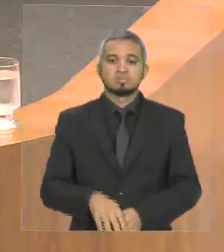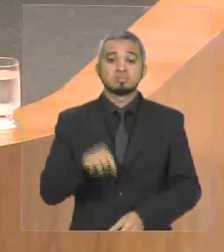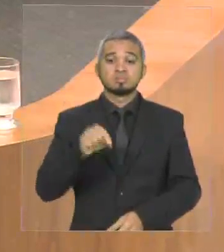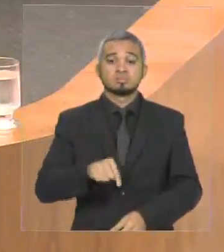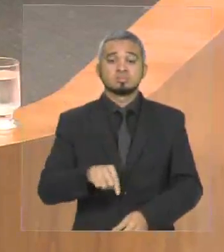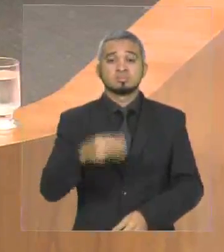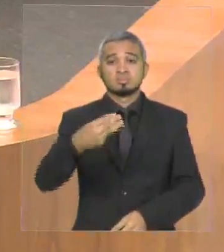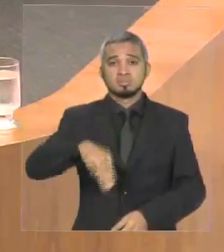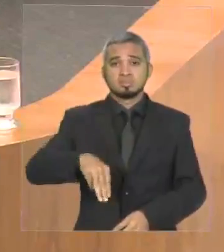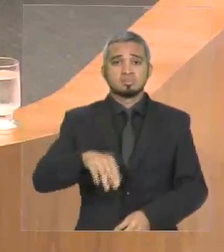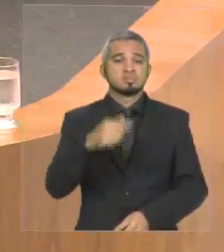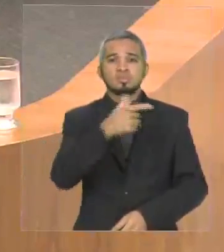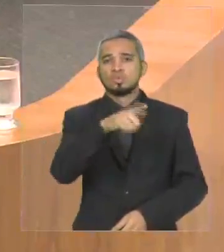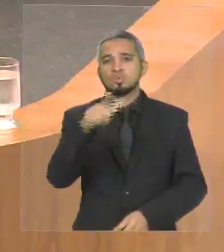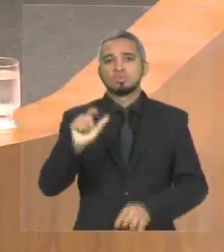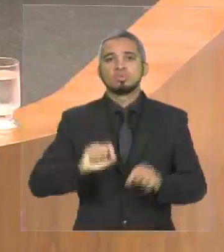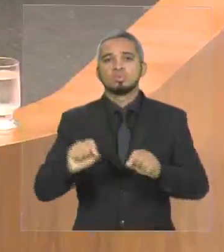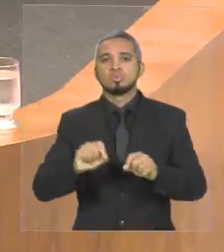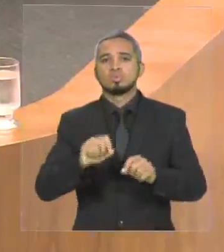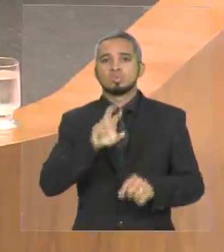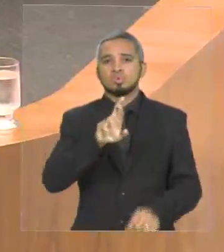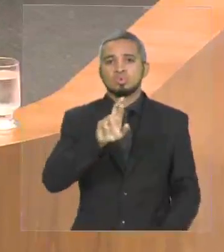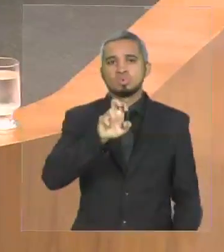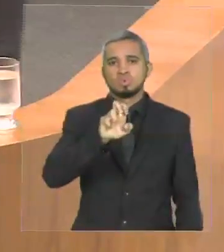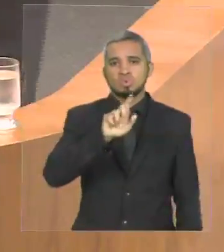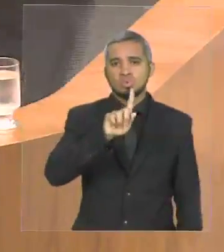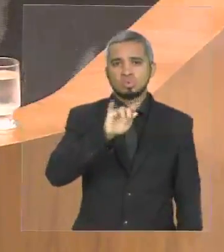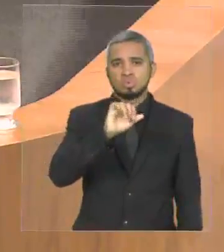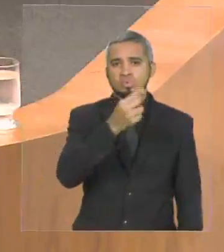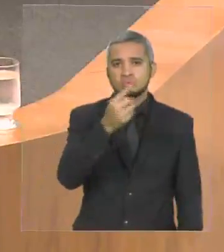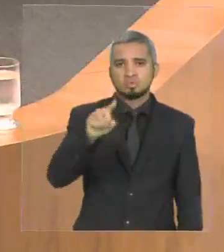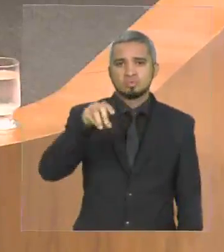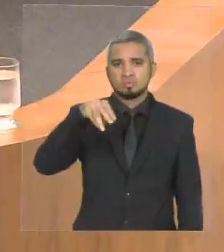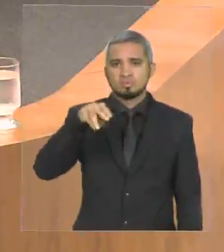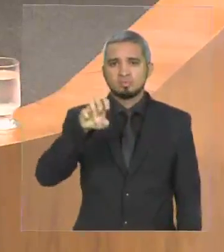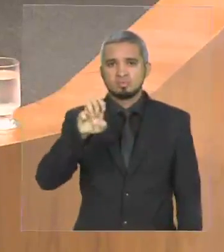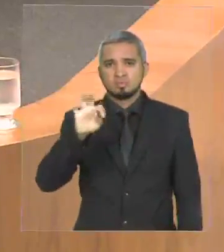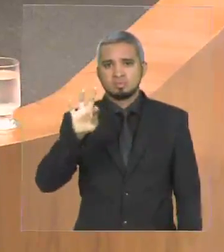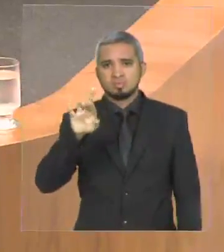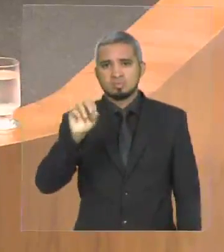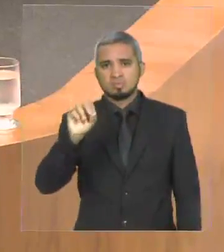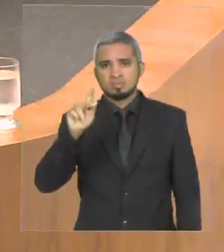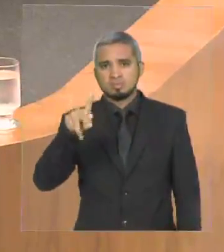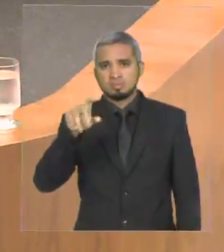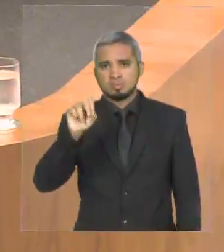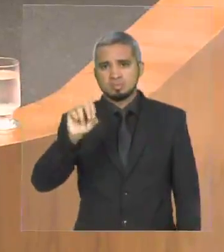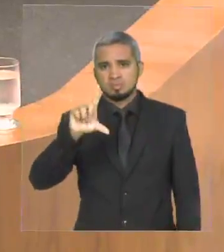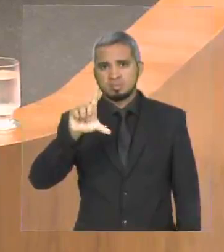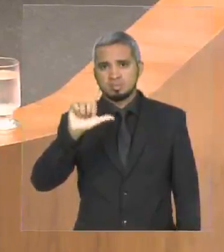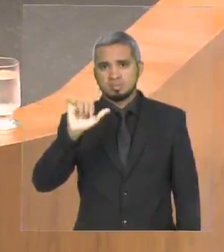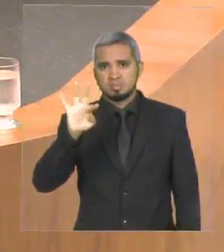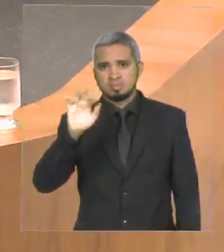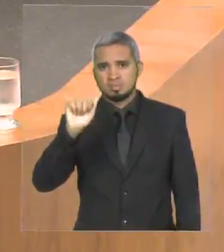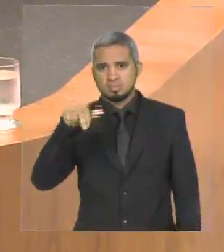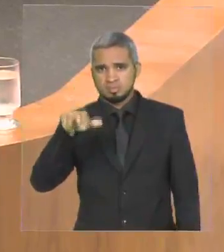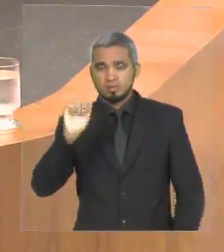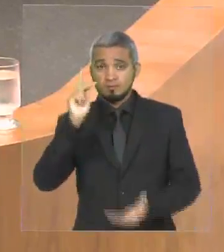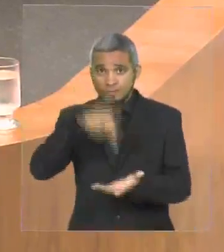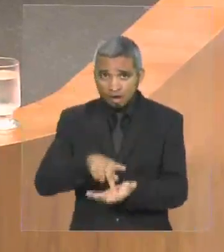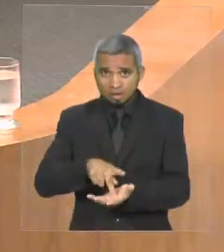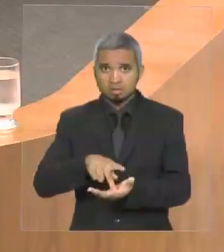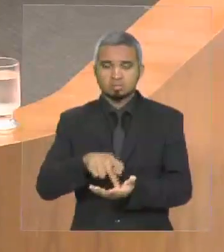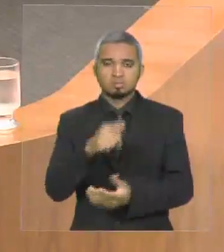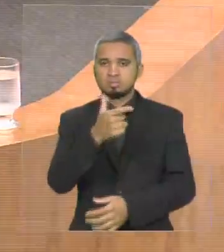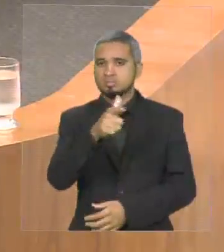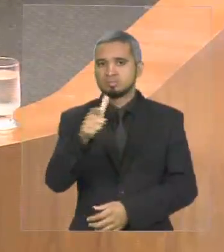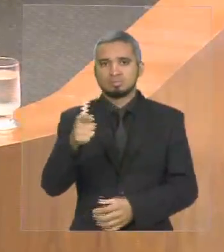Maranhão nenhuma região metropolitana funcionando de fato, não apenas no papel. De maneira que nós já